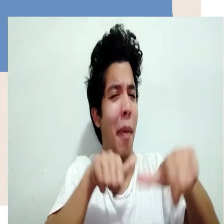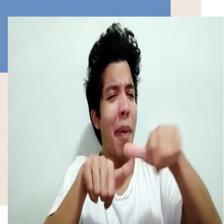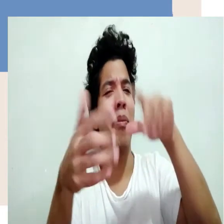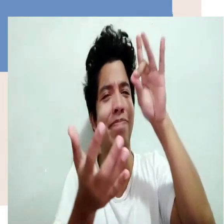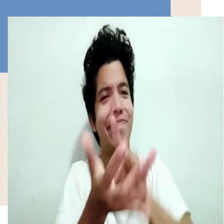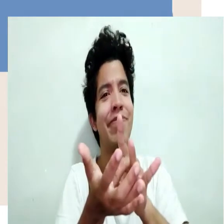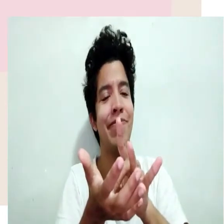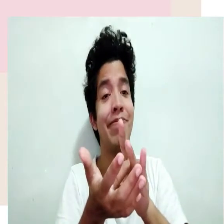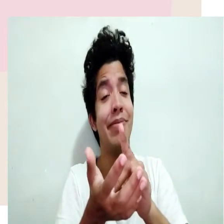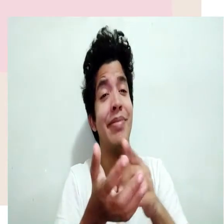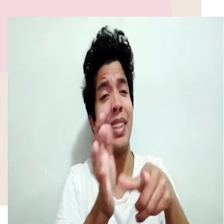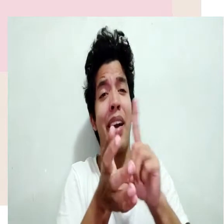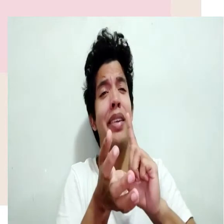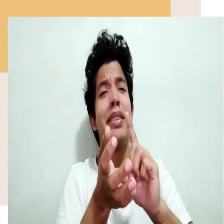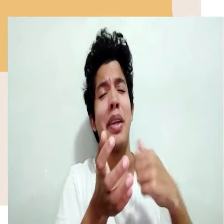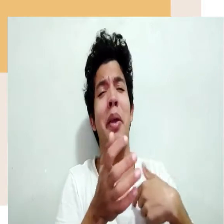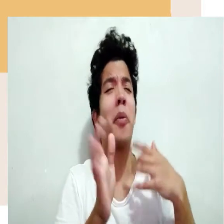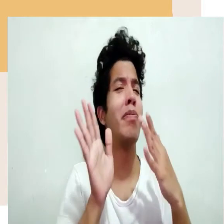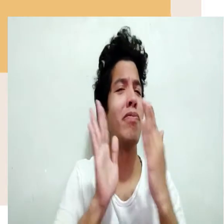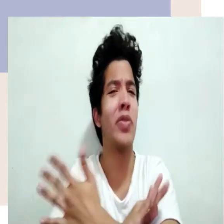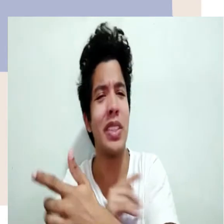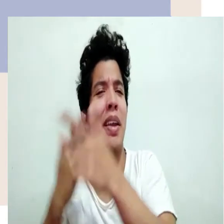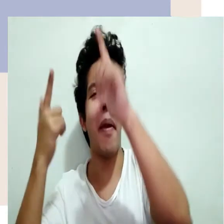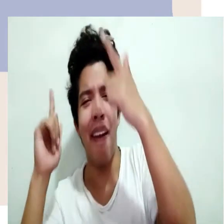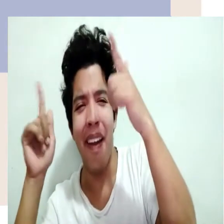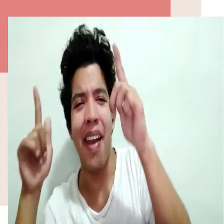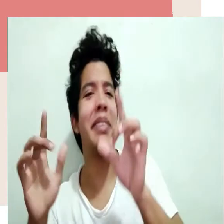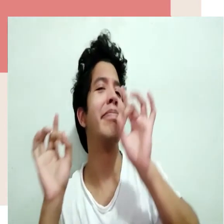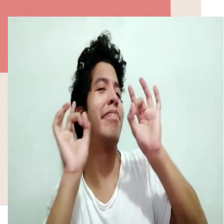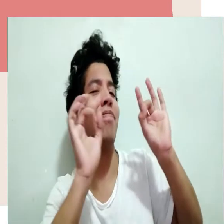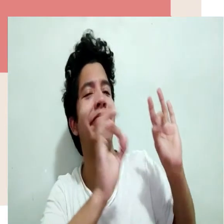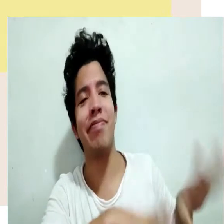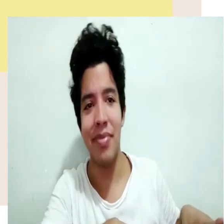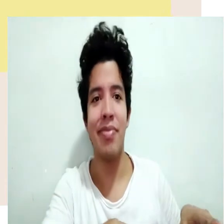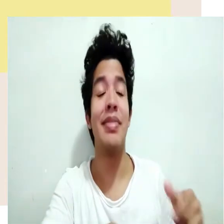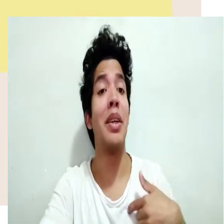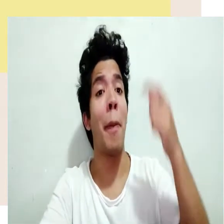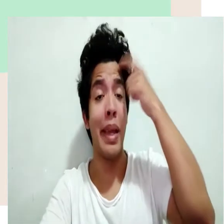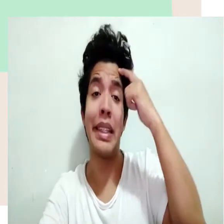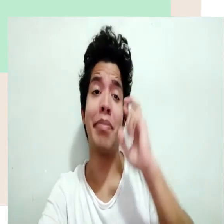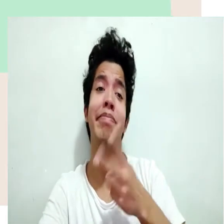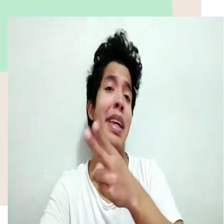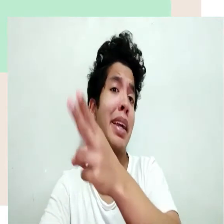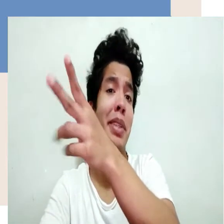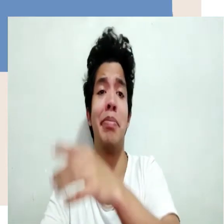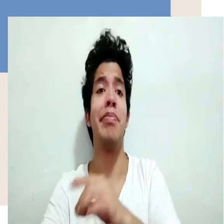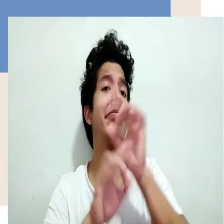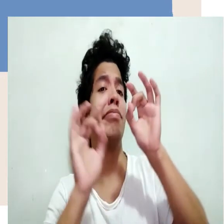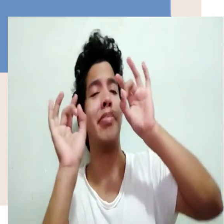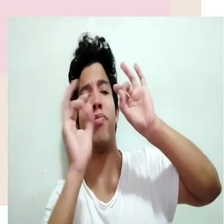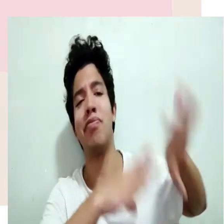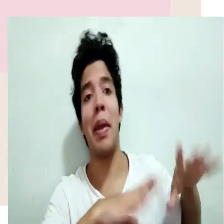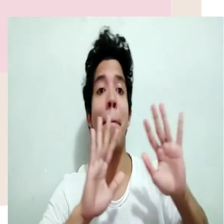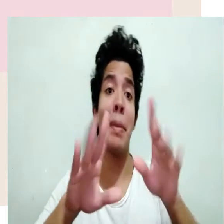porque eu mudei muito. Antes de ter o meu filho, eu ia para trabalho, fugia da minha mãe. Eu pensava que ia fazer a